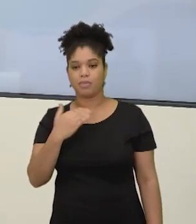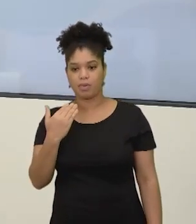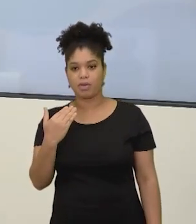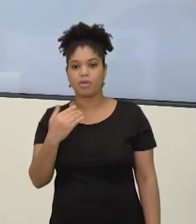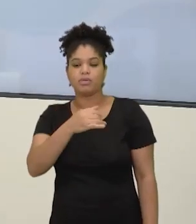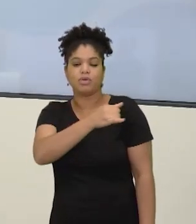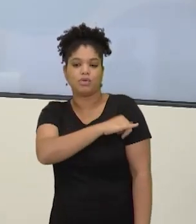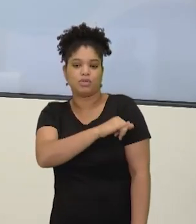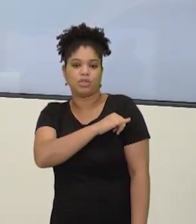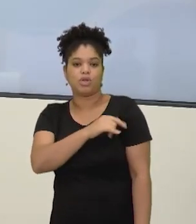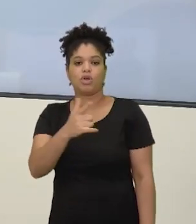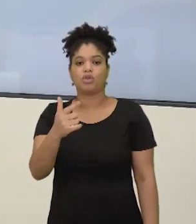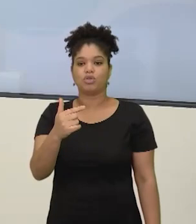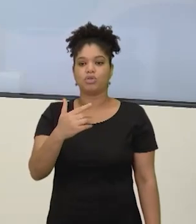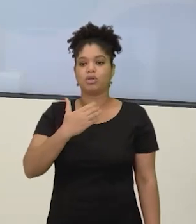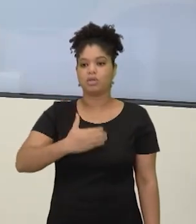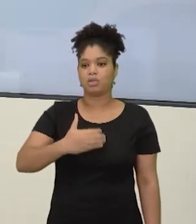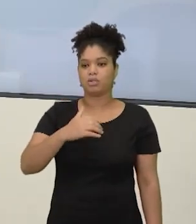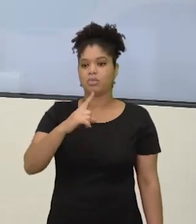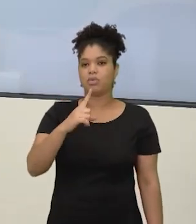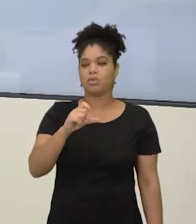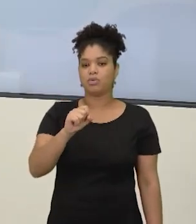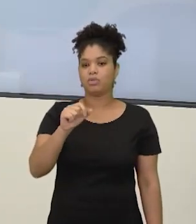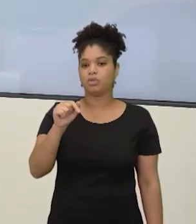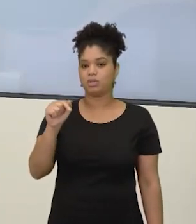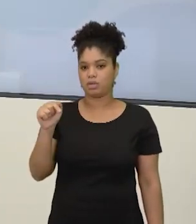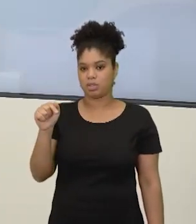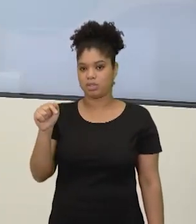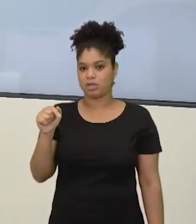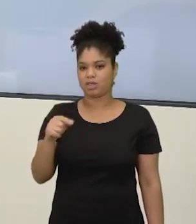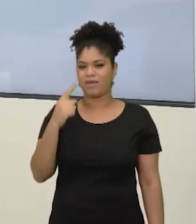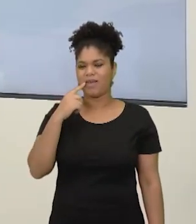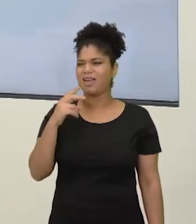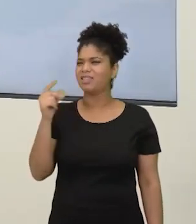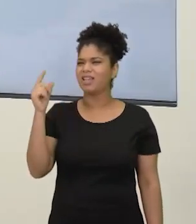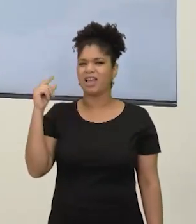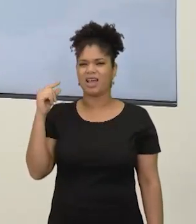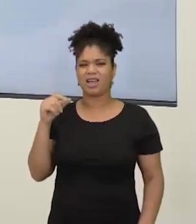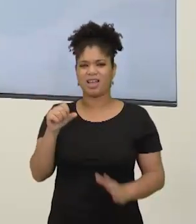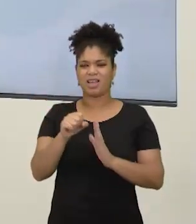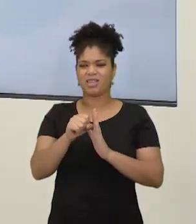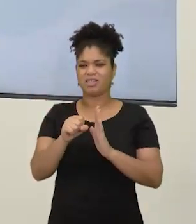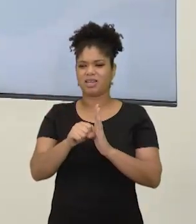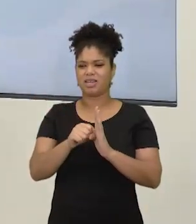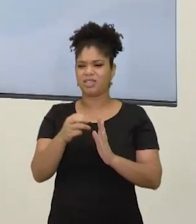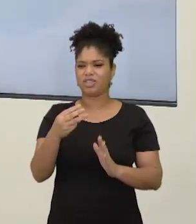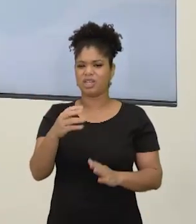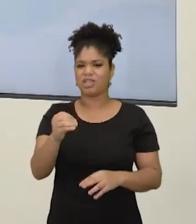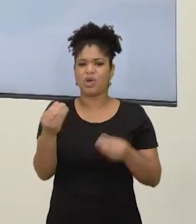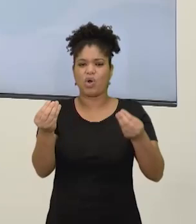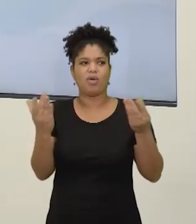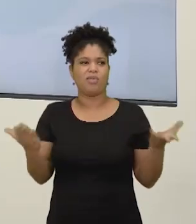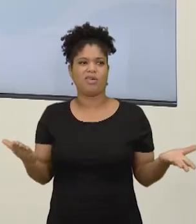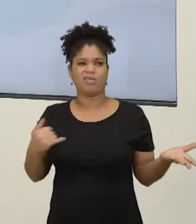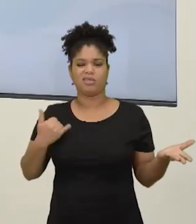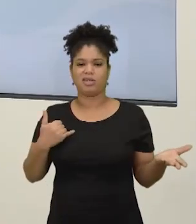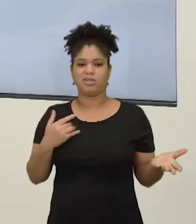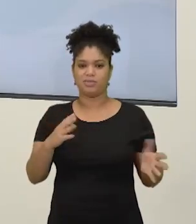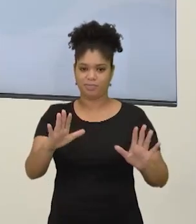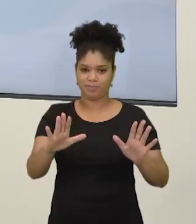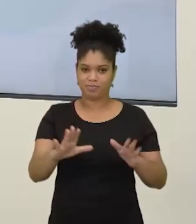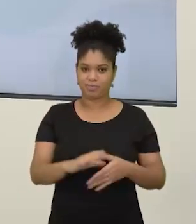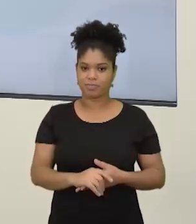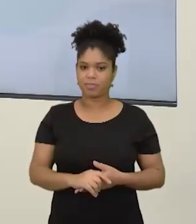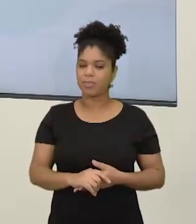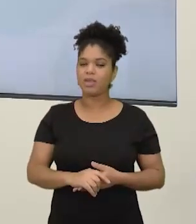aí, 1877. Eu falei que Iracema foi da década de 30, não foi da década de 30 não, senão tadinho, escreveu com 2 anos de idade, né? Mas assim, não